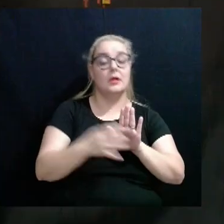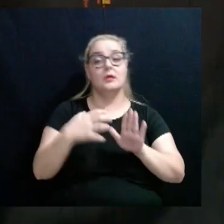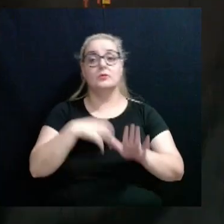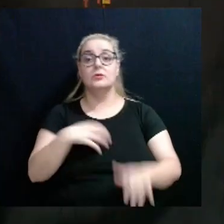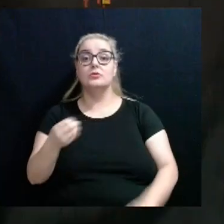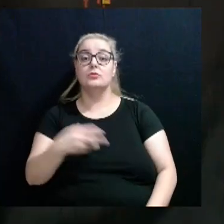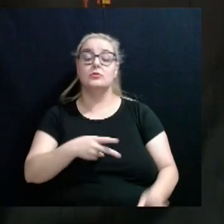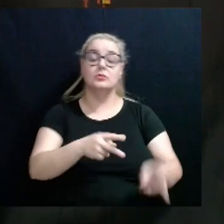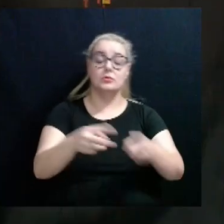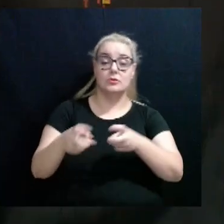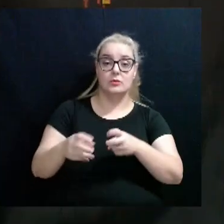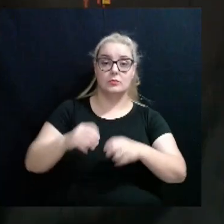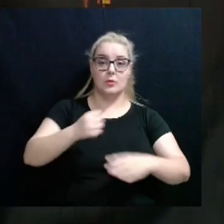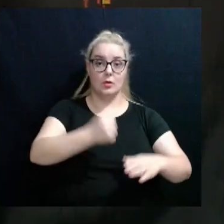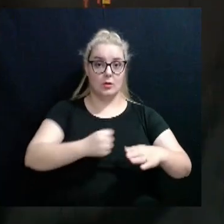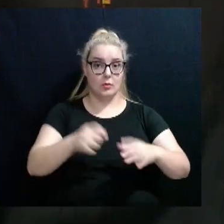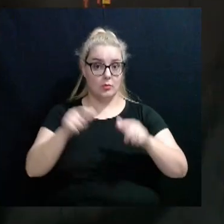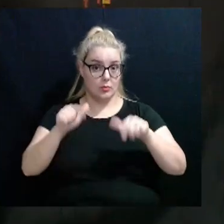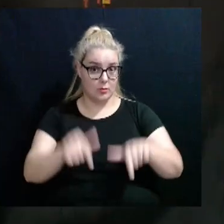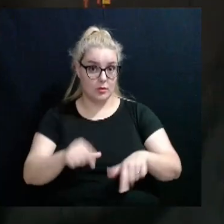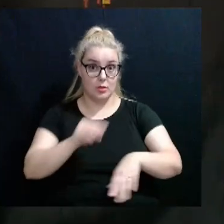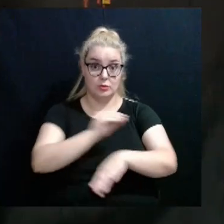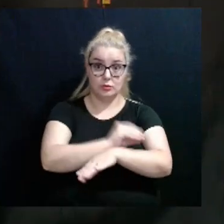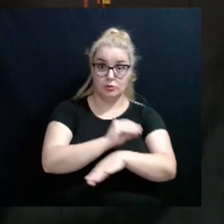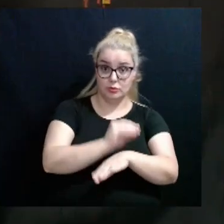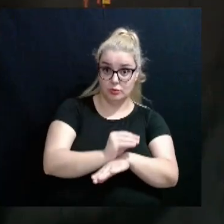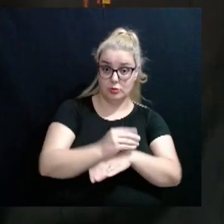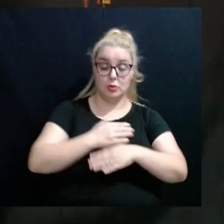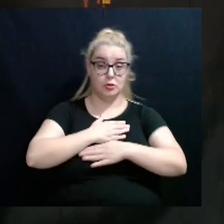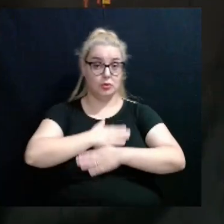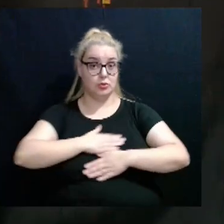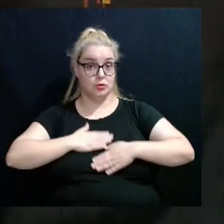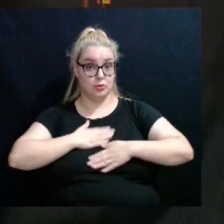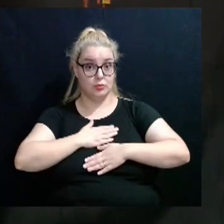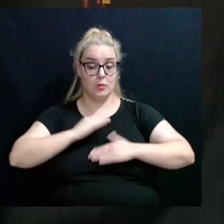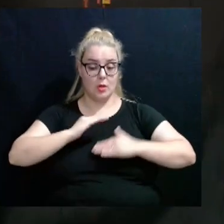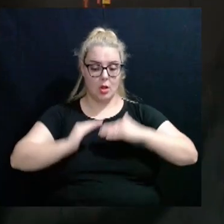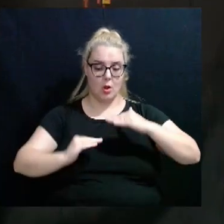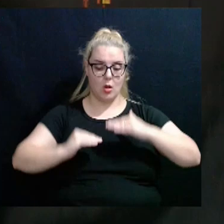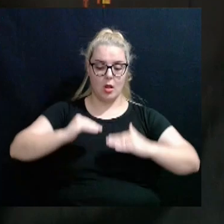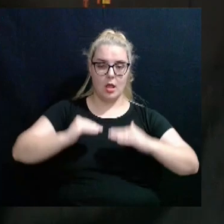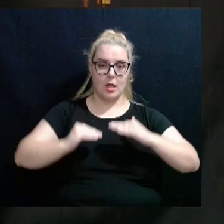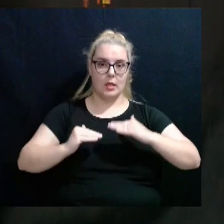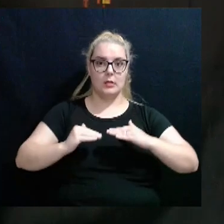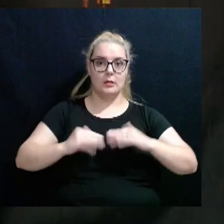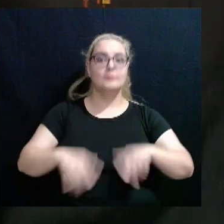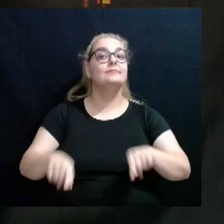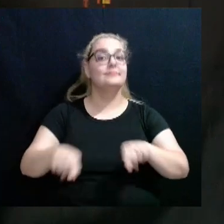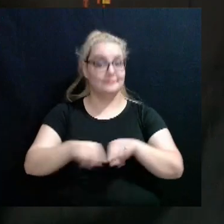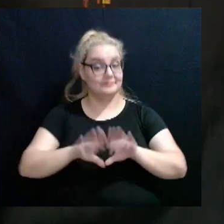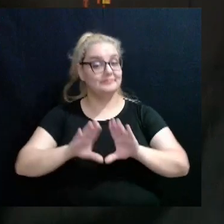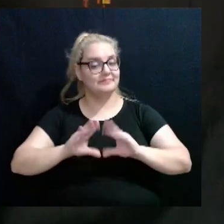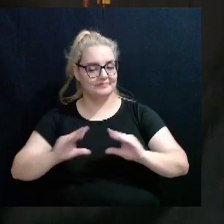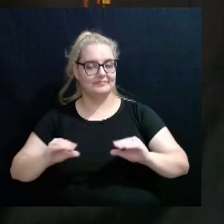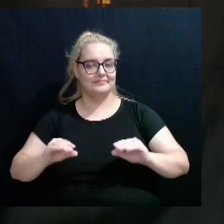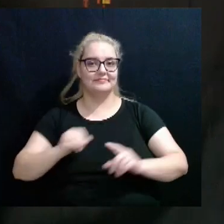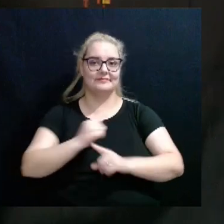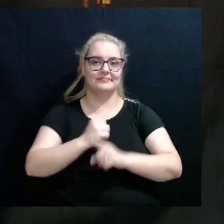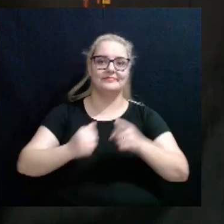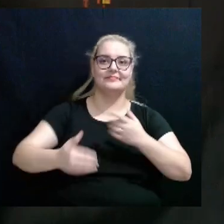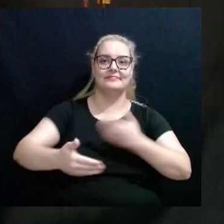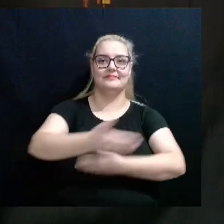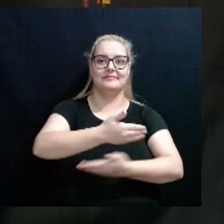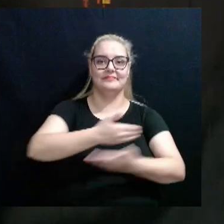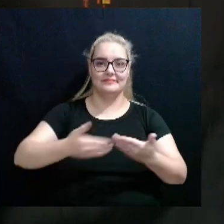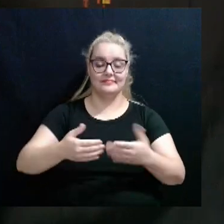como espaço de cuidado, de prazer e equilíbrio, também conforto e socialização. Cozinhar